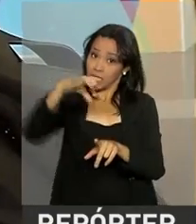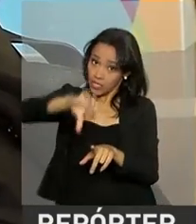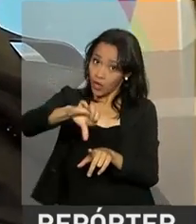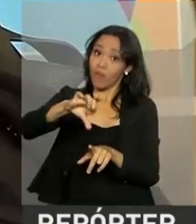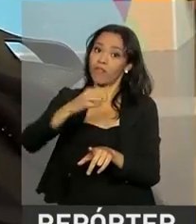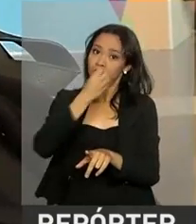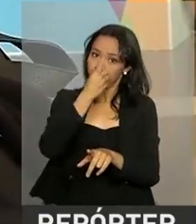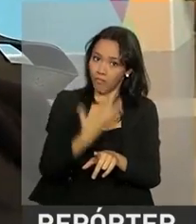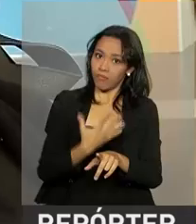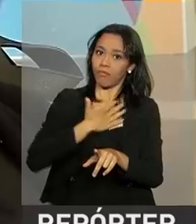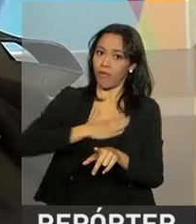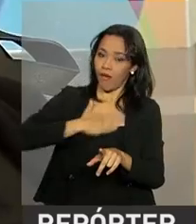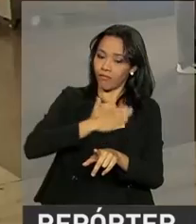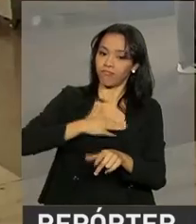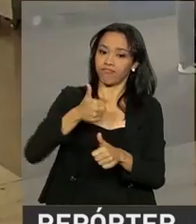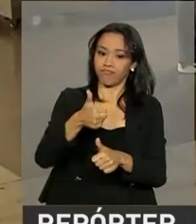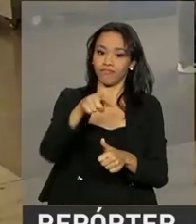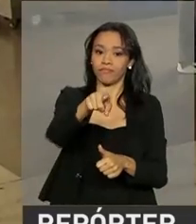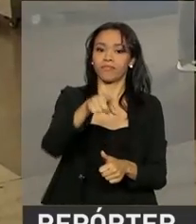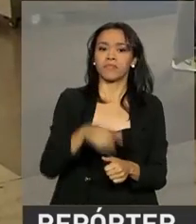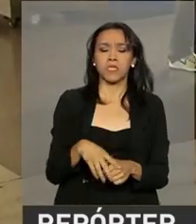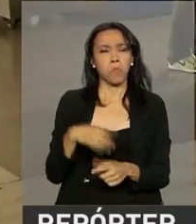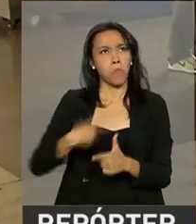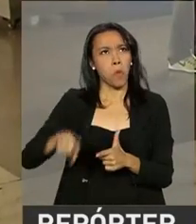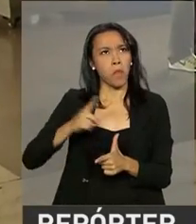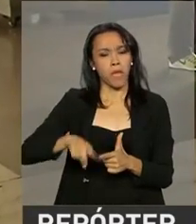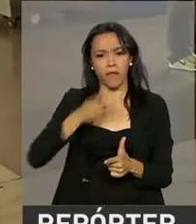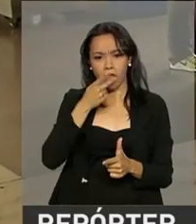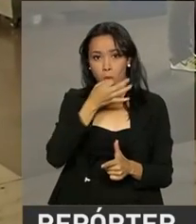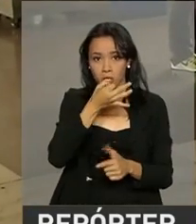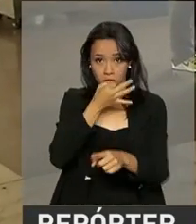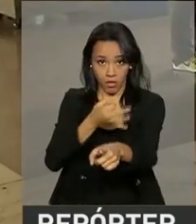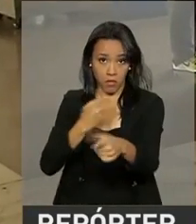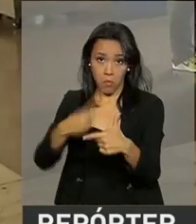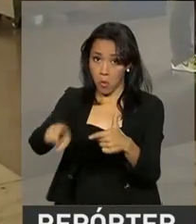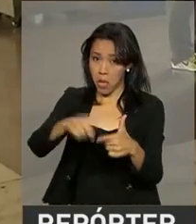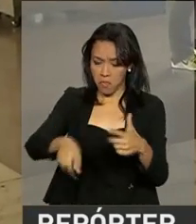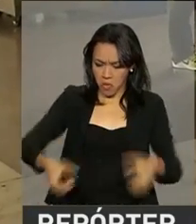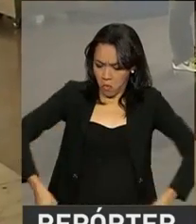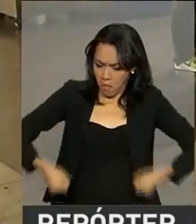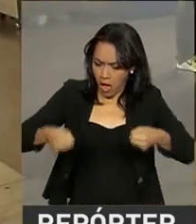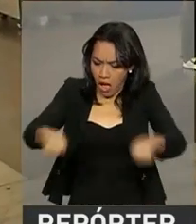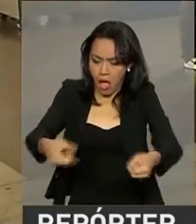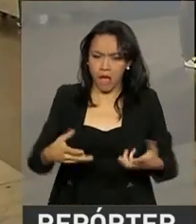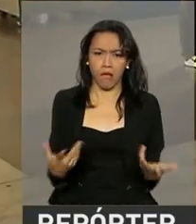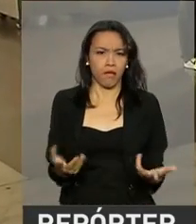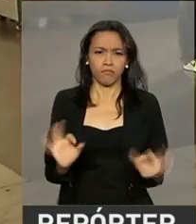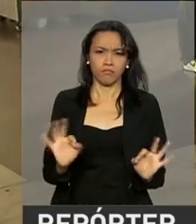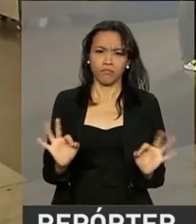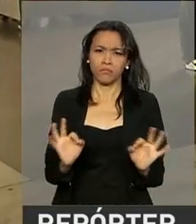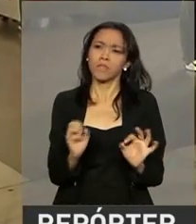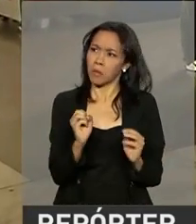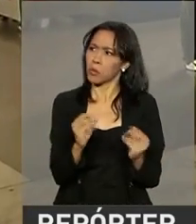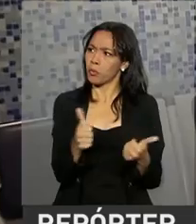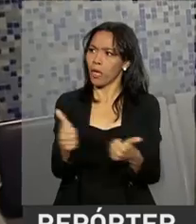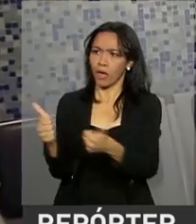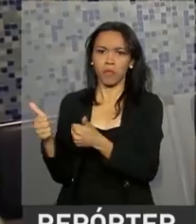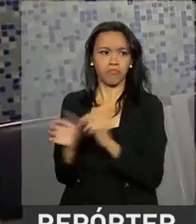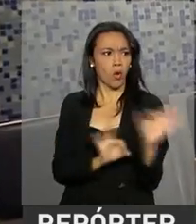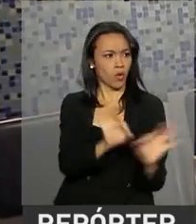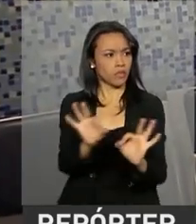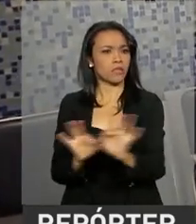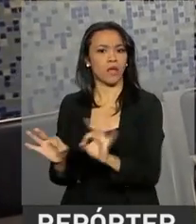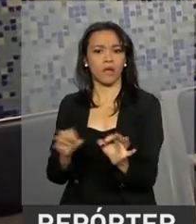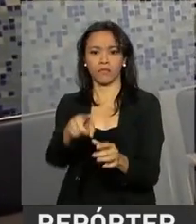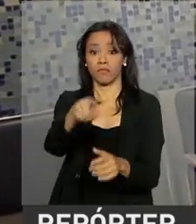de retraso, tudo perfeito. Não tivemos nenhum problema, nem com mala, nem com localização de nada, está tudo muito organizado, sim. Sem